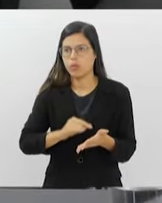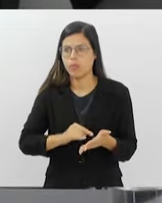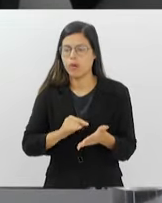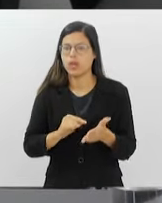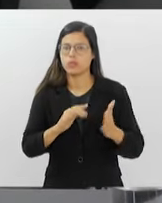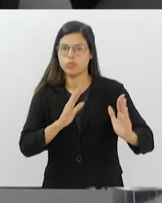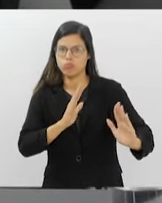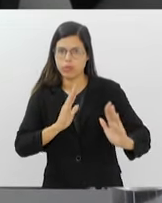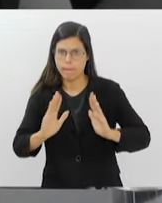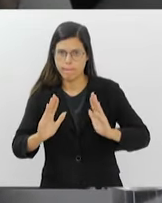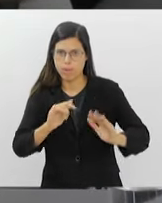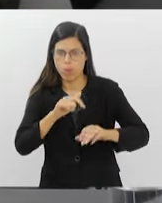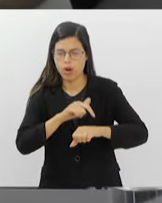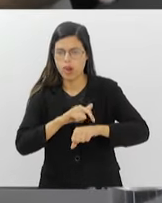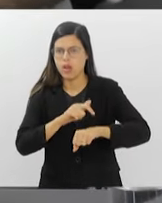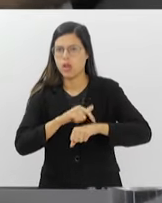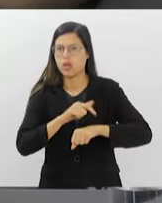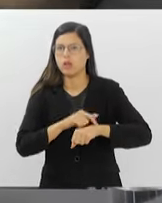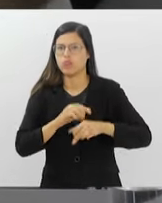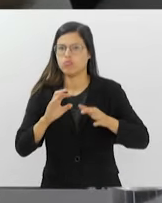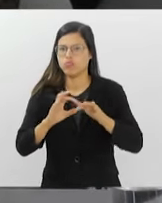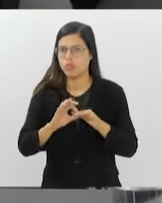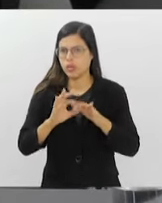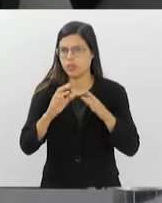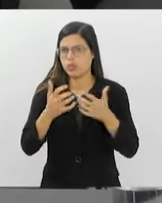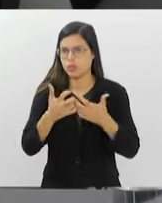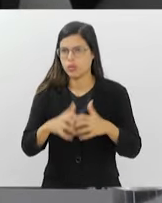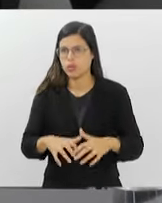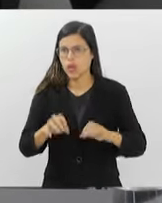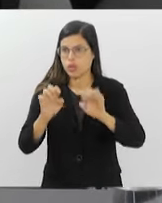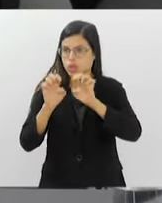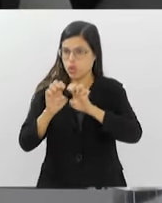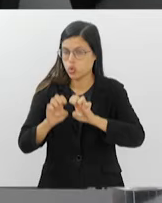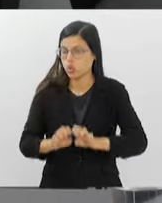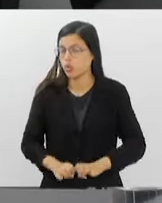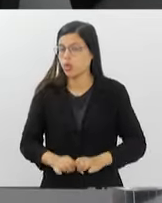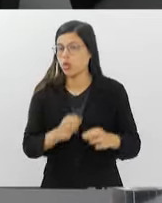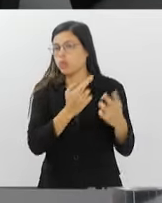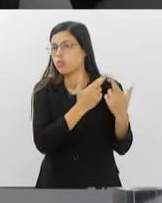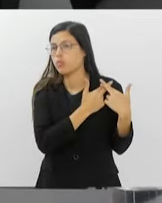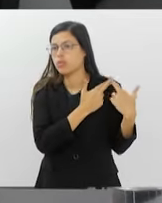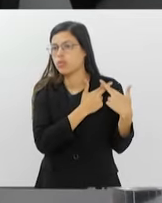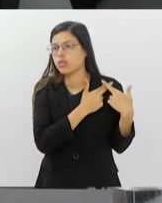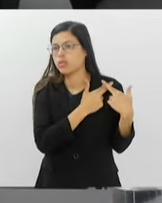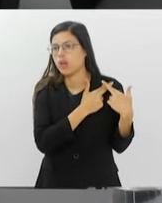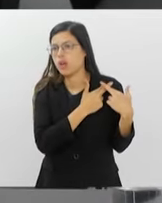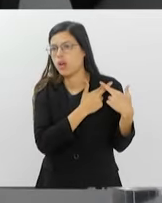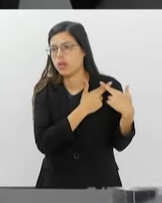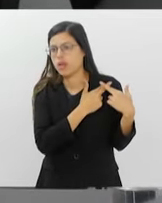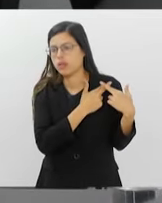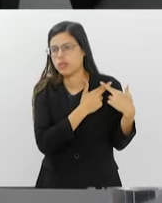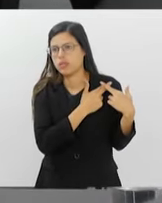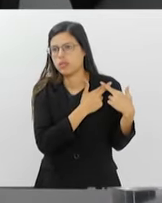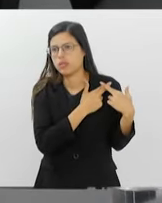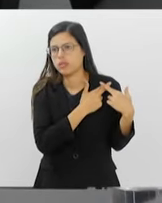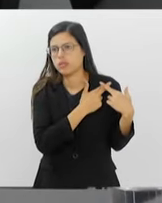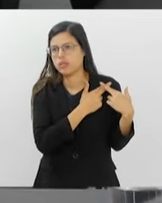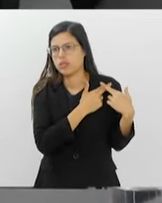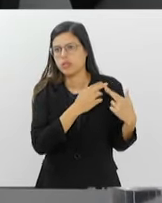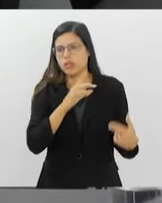funcionamento a as estruturas elas são de responsabilidade da da do antigo né Eh da